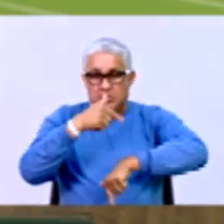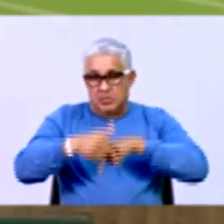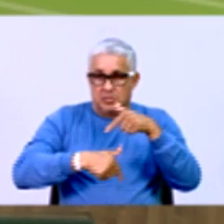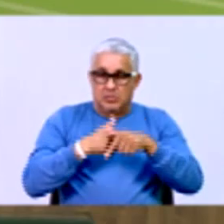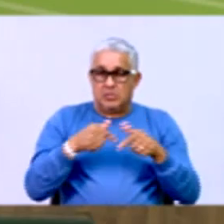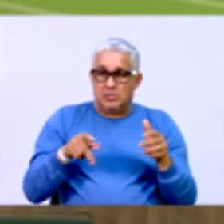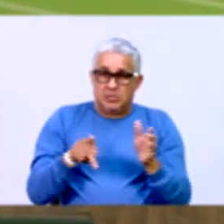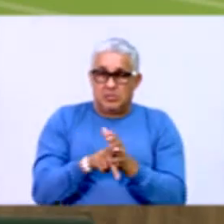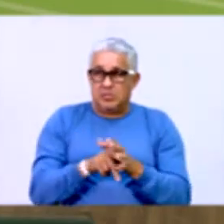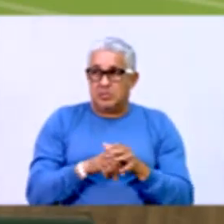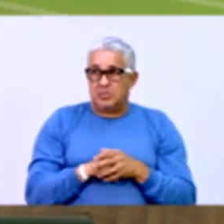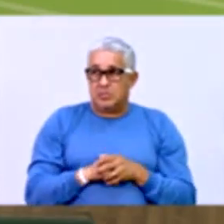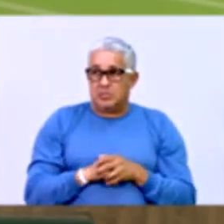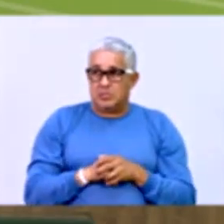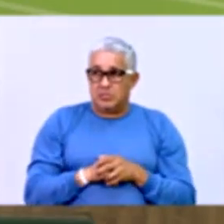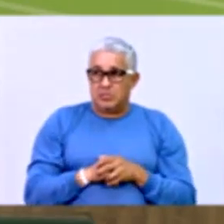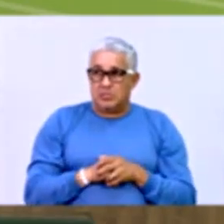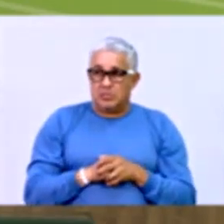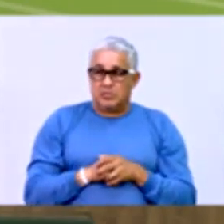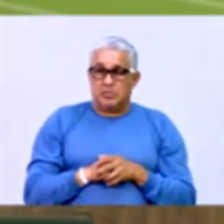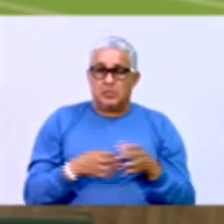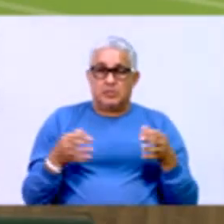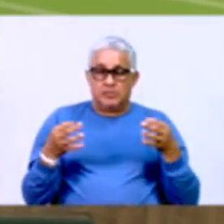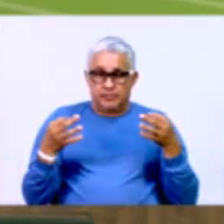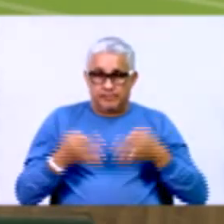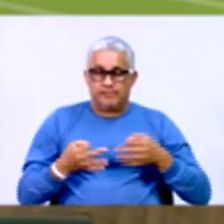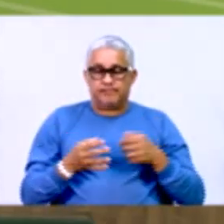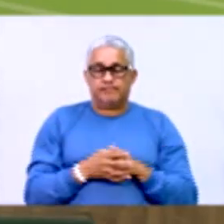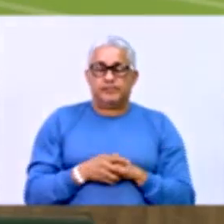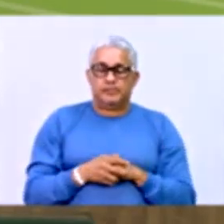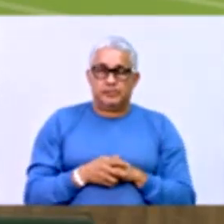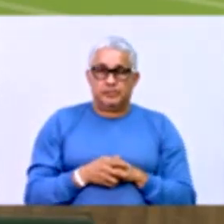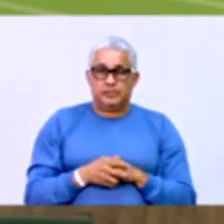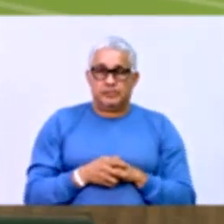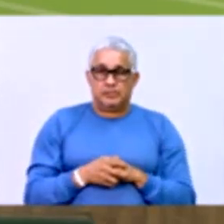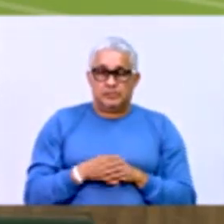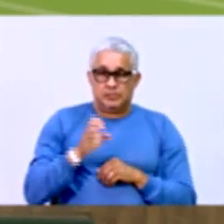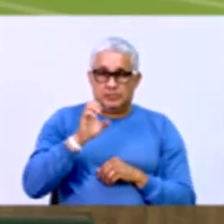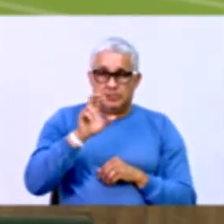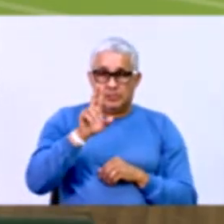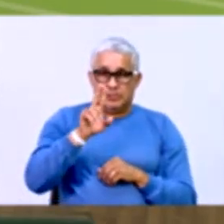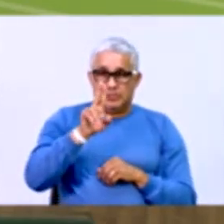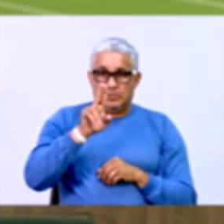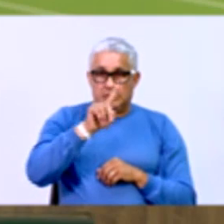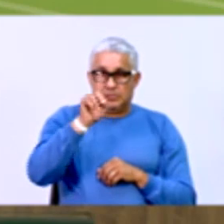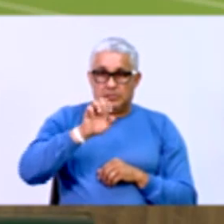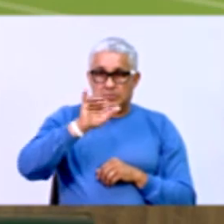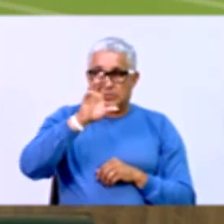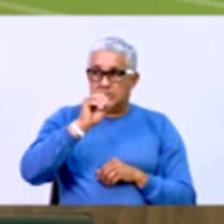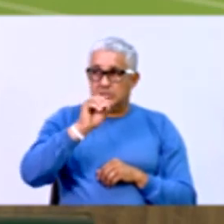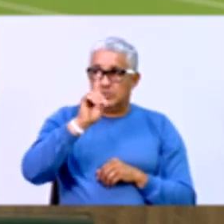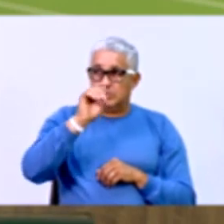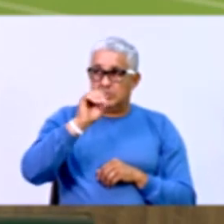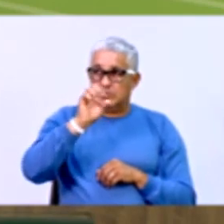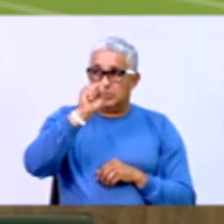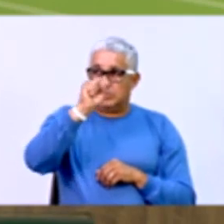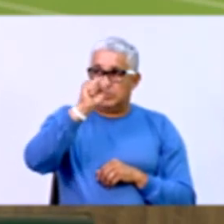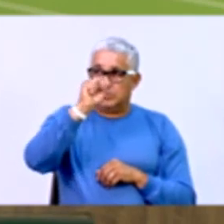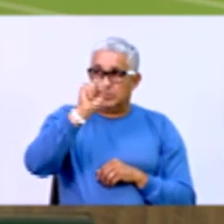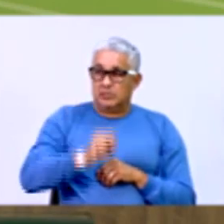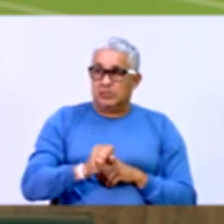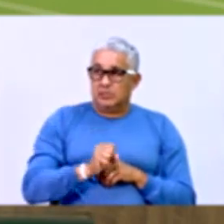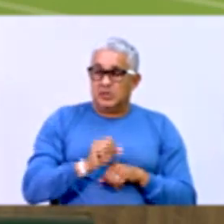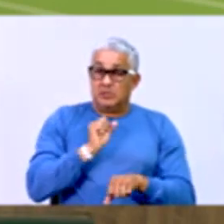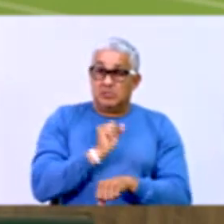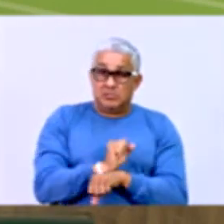livro-texto. Está de acordo. Cruzeiro do Sul, eles estão falando que está parado aqui em Cruzeiro, mas vamos